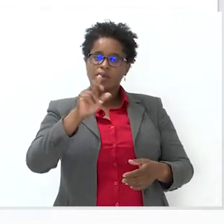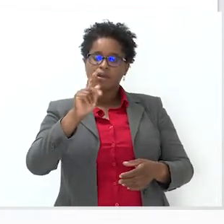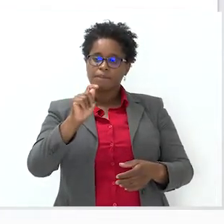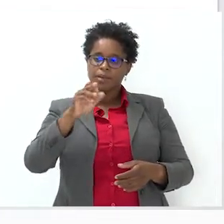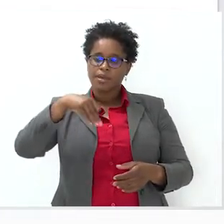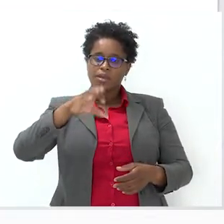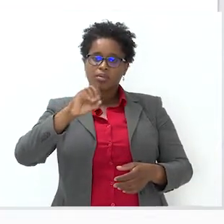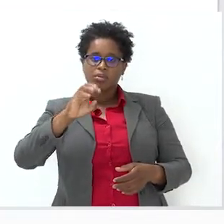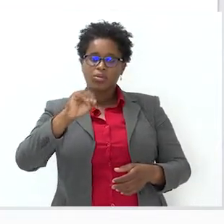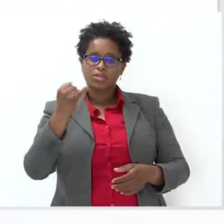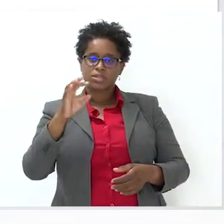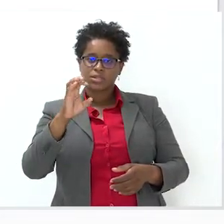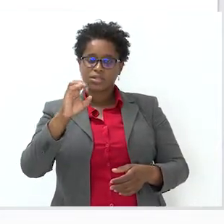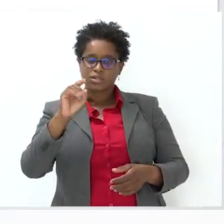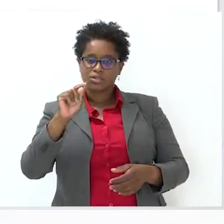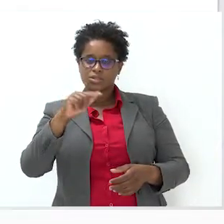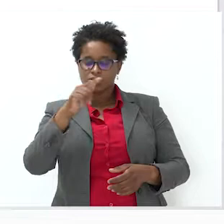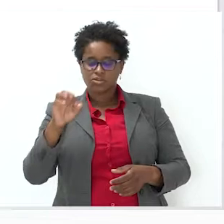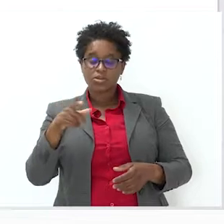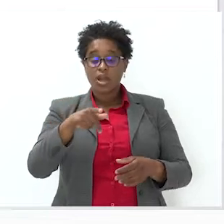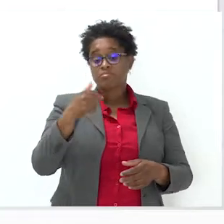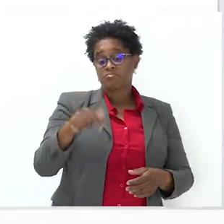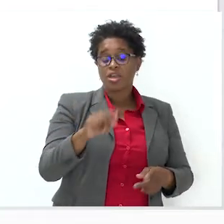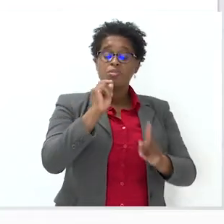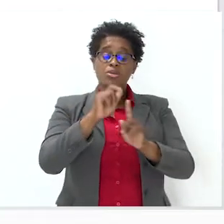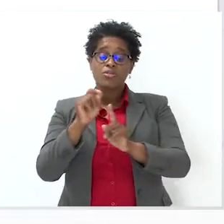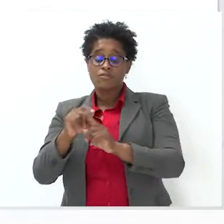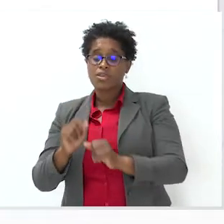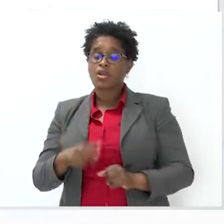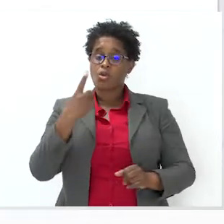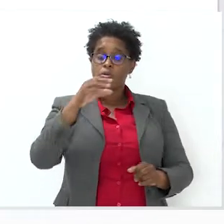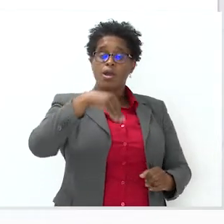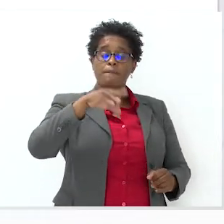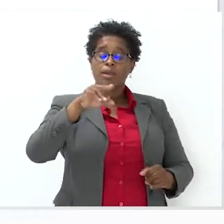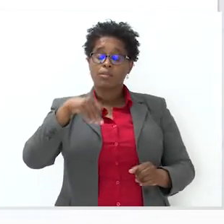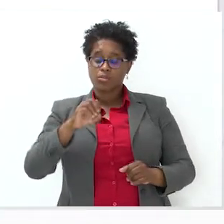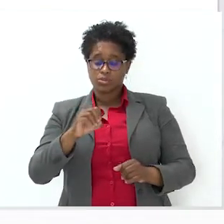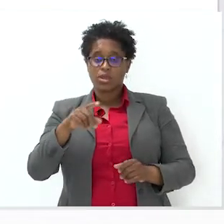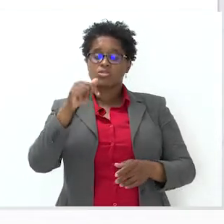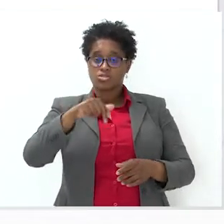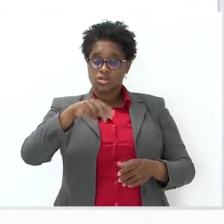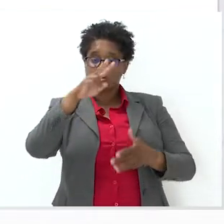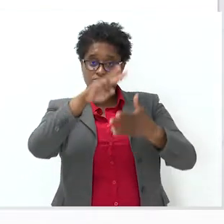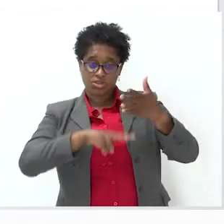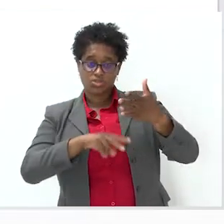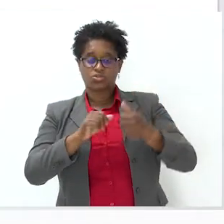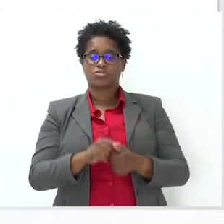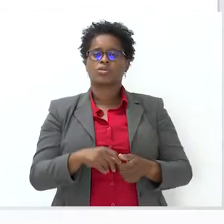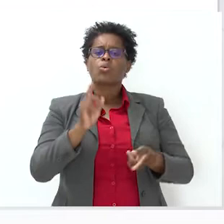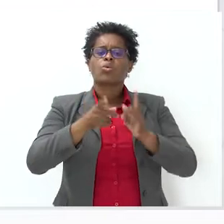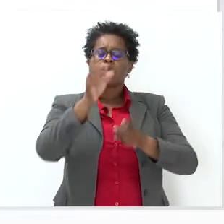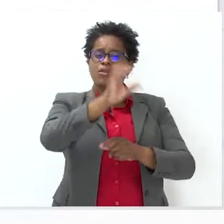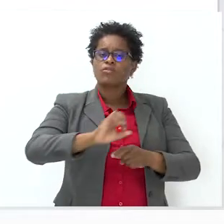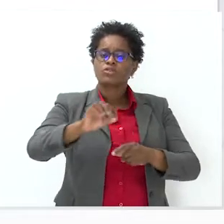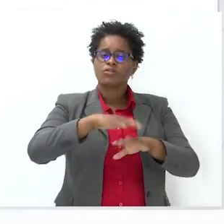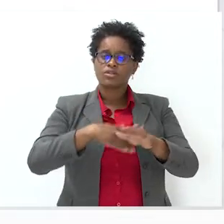preposições. Então, ali temos, identifica uma preposição presente no título do texto. O que é que vocês